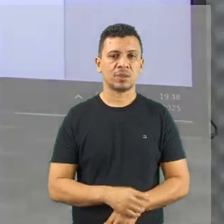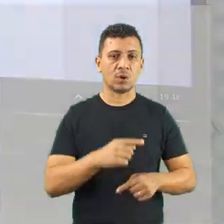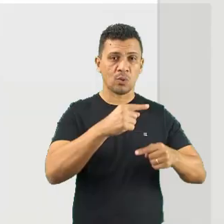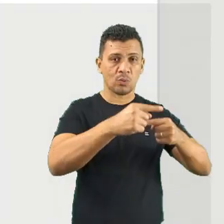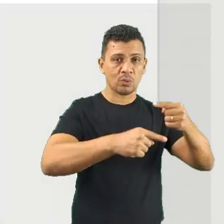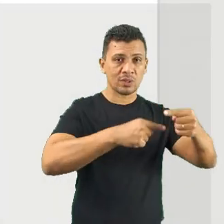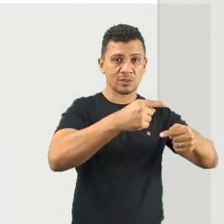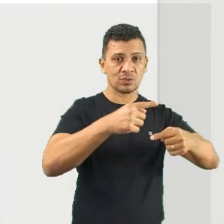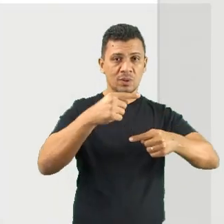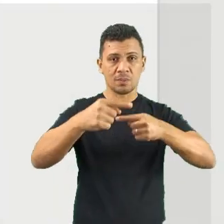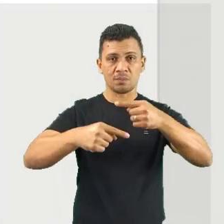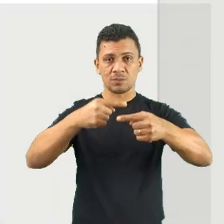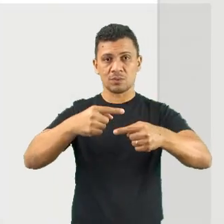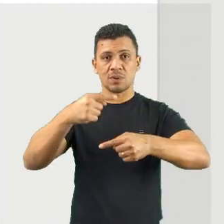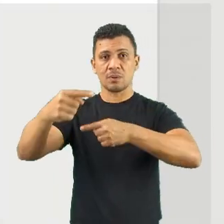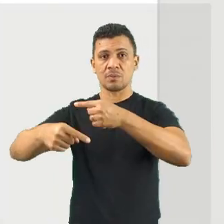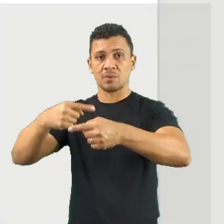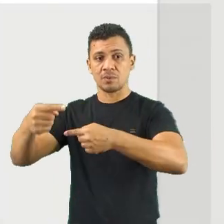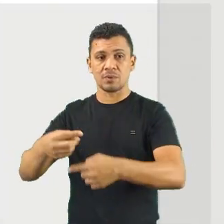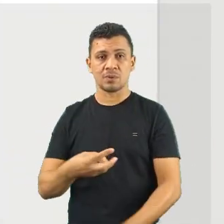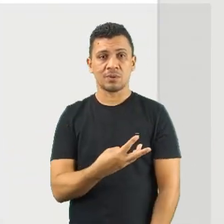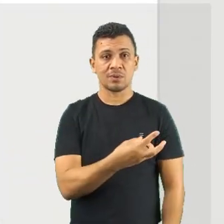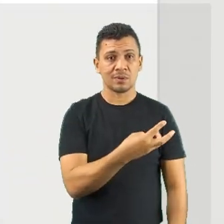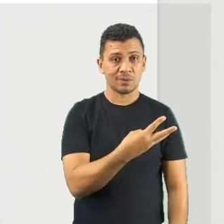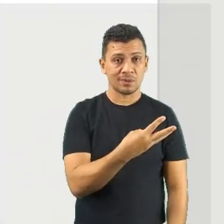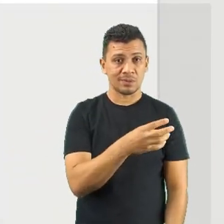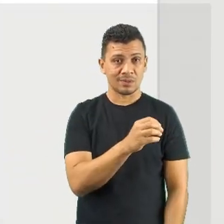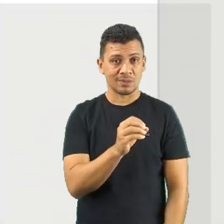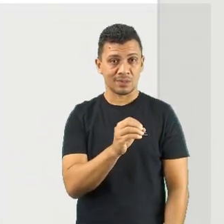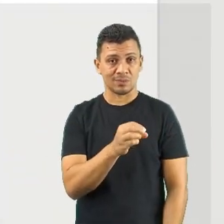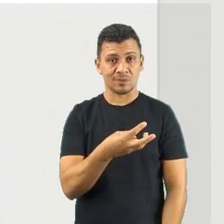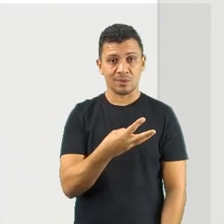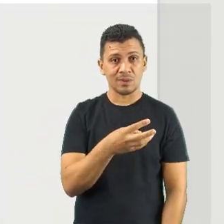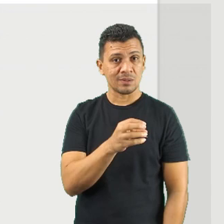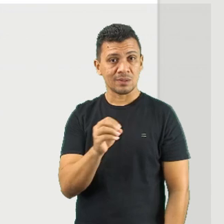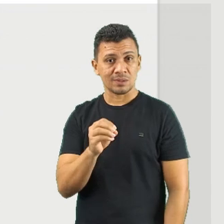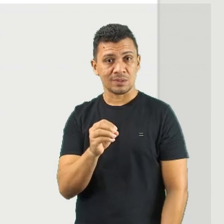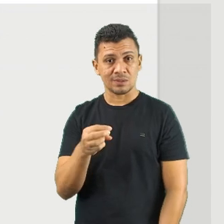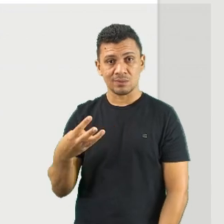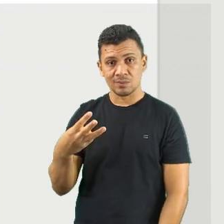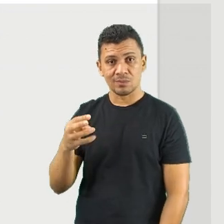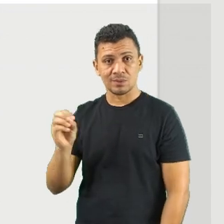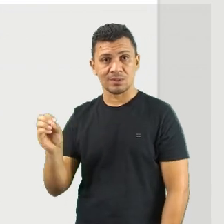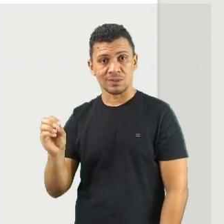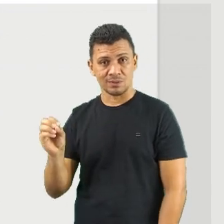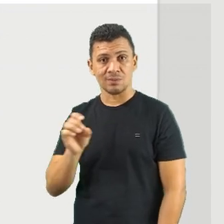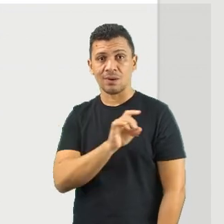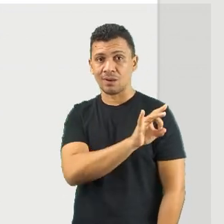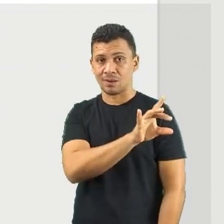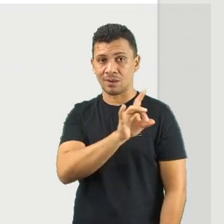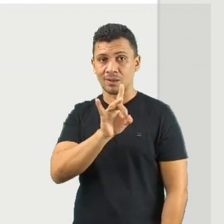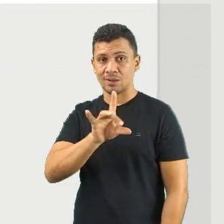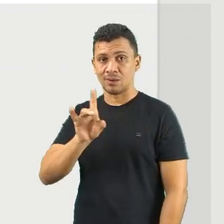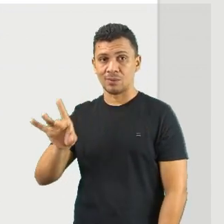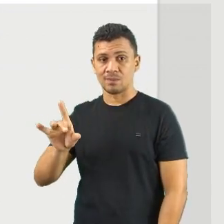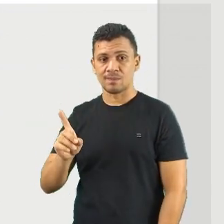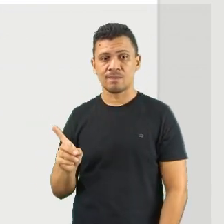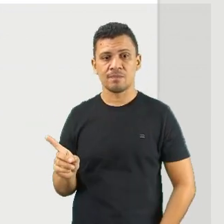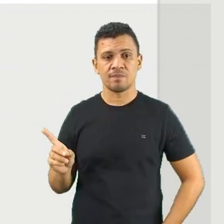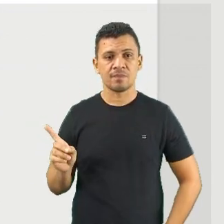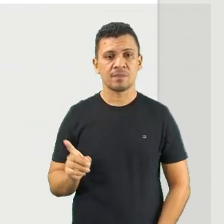cada um é 300. 300, 300, 300. Opa,